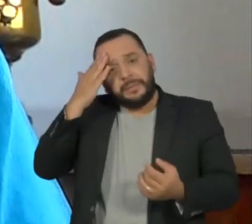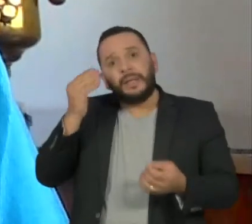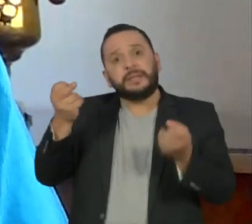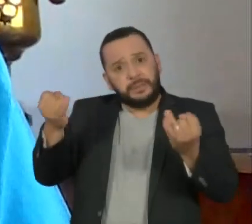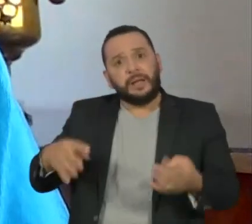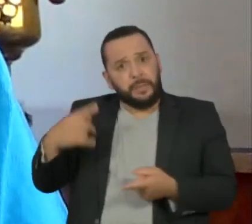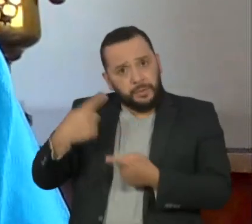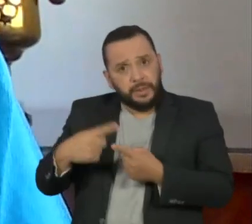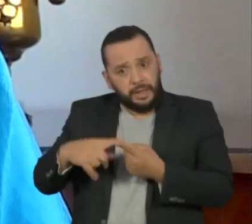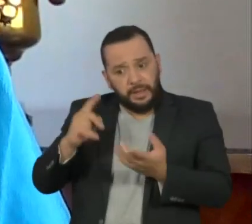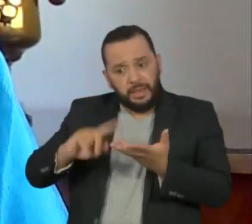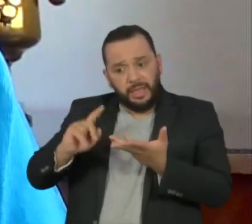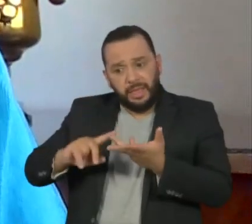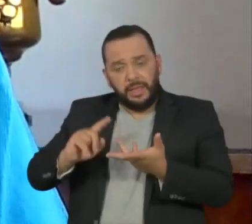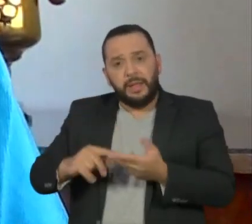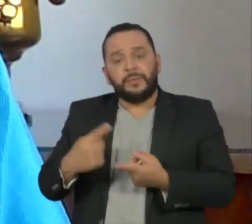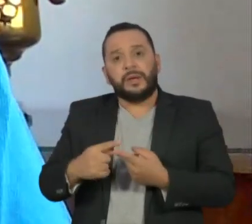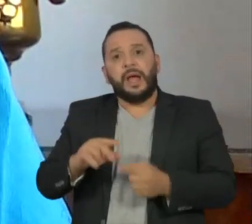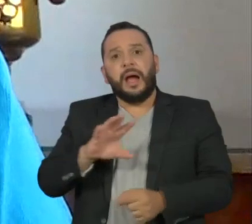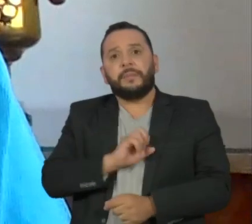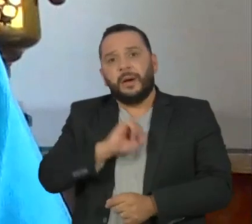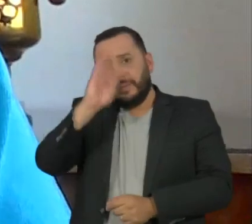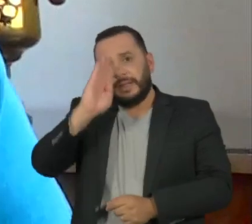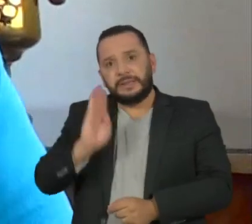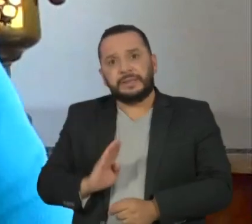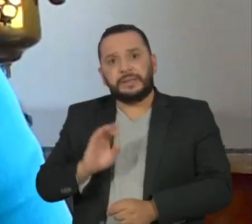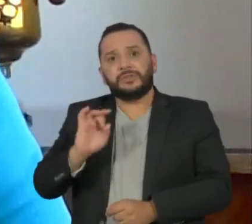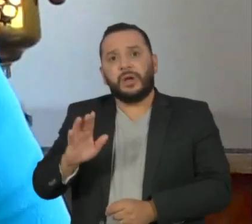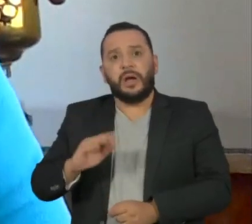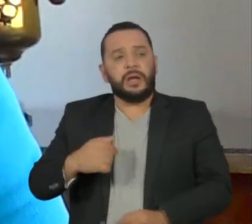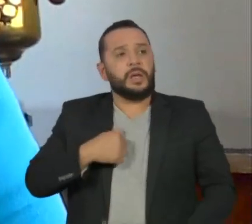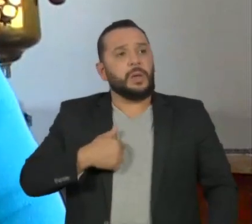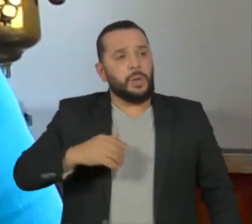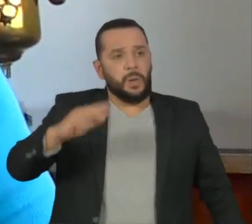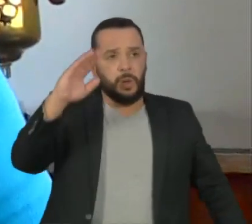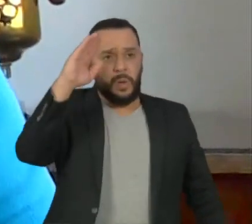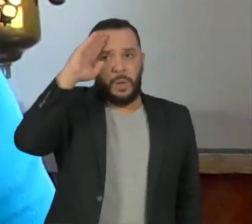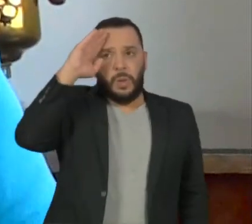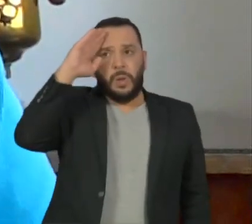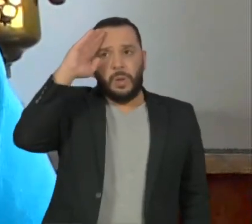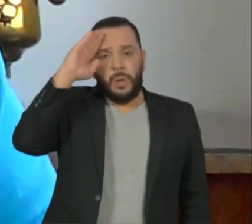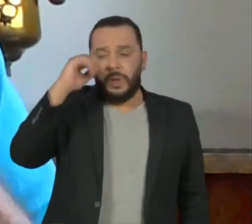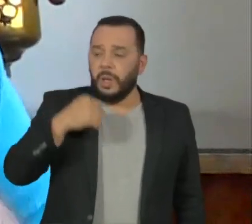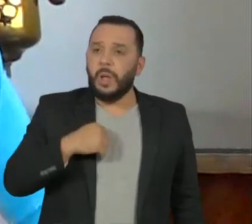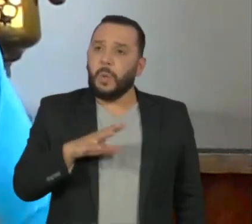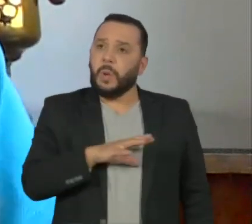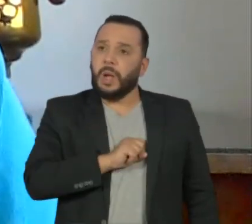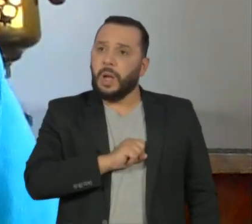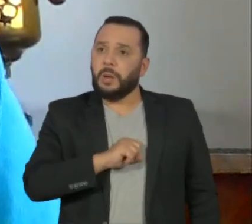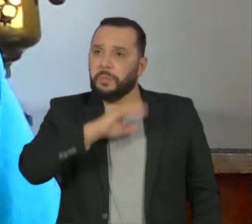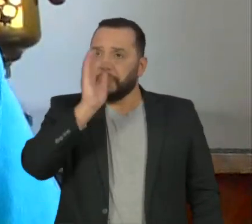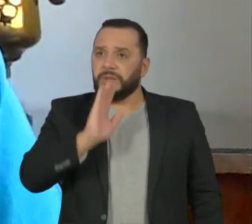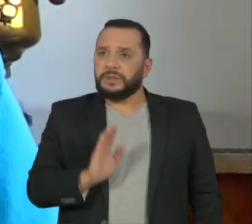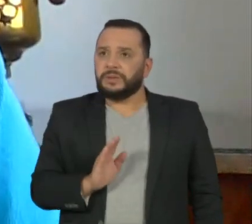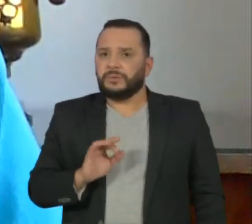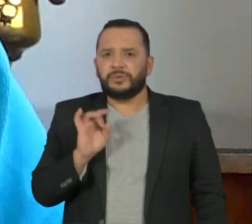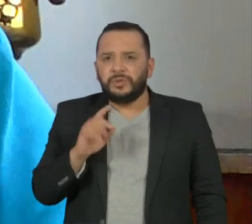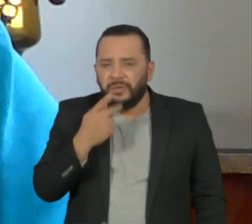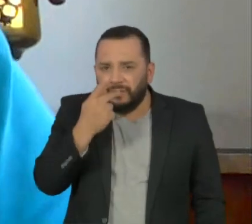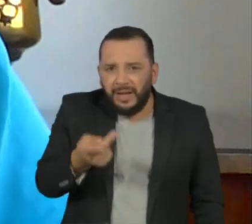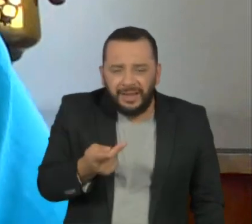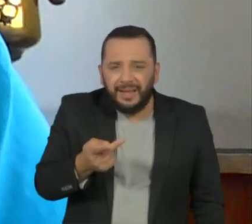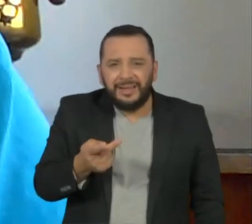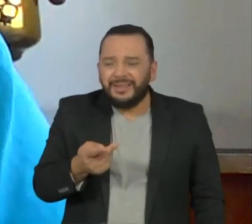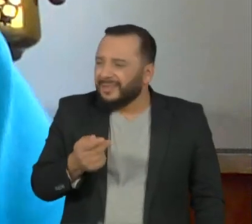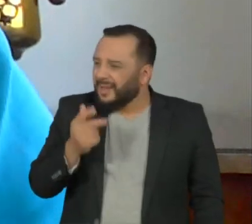patriota fosse bater continência ou simplesmente dizer, oh, eu amo o Brasil. Quer dizer, entender a história é